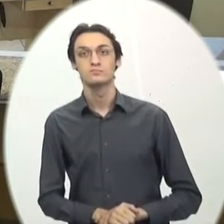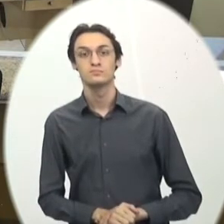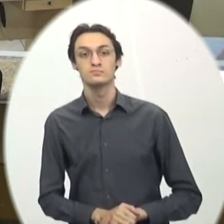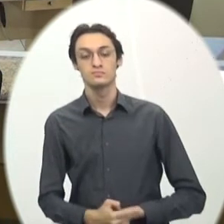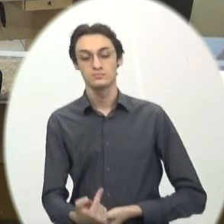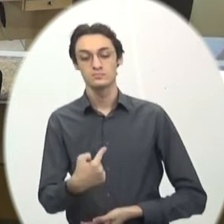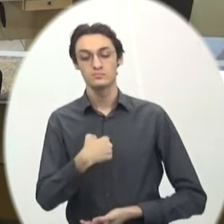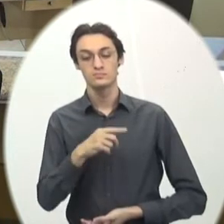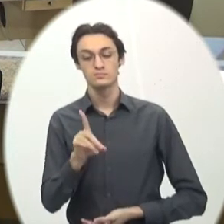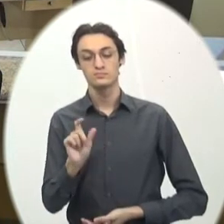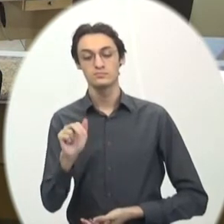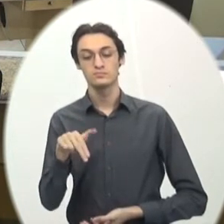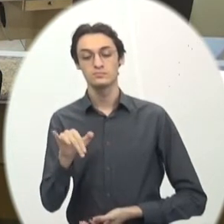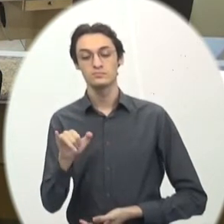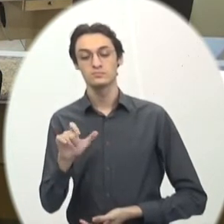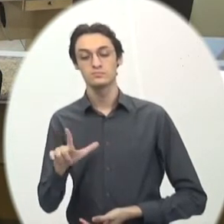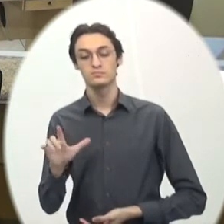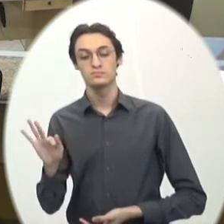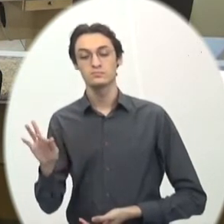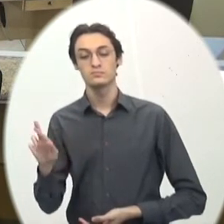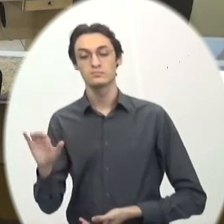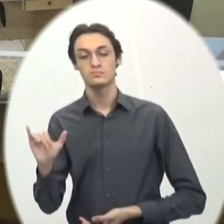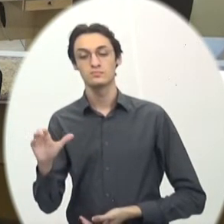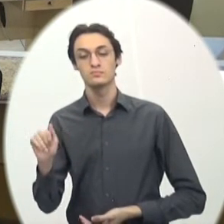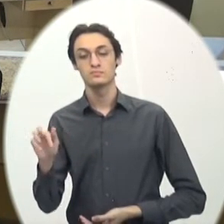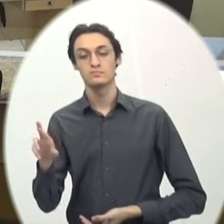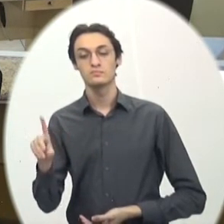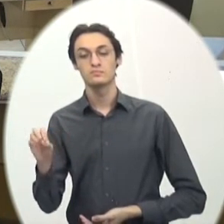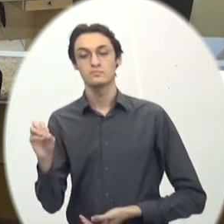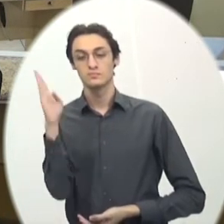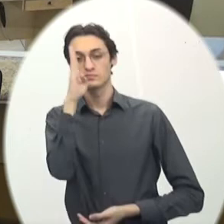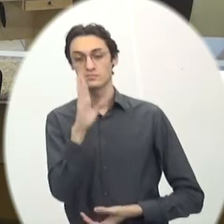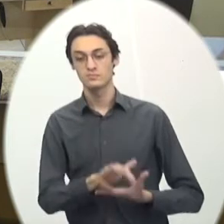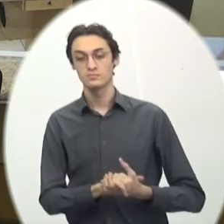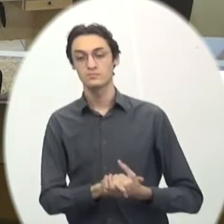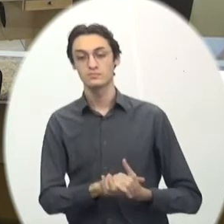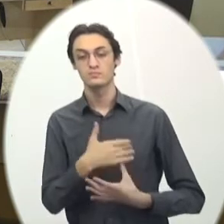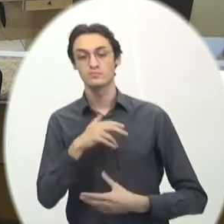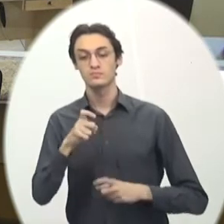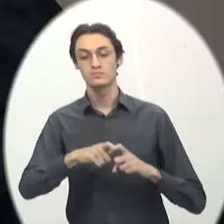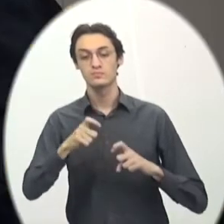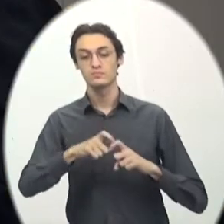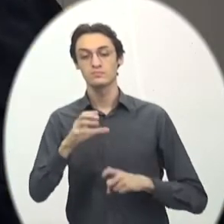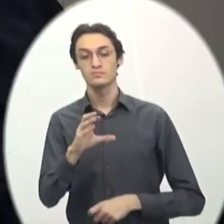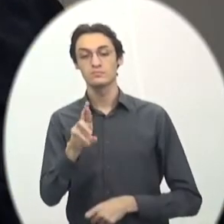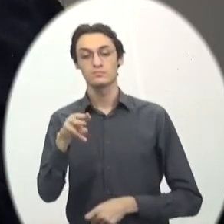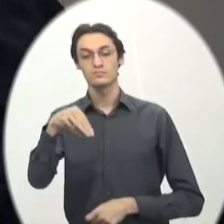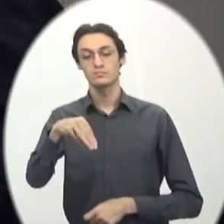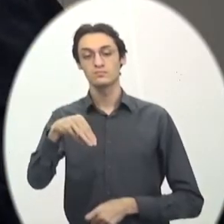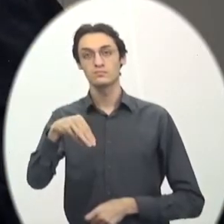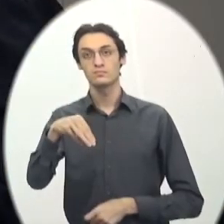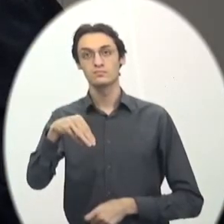Eu, Daniel Ricardo Neiza, brasileiro casado, médico, CRM